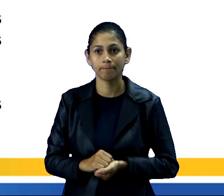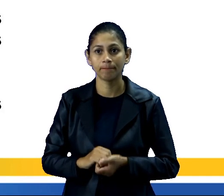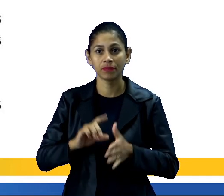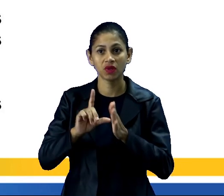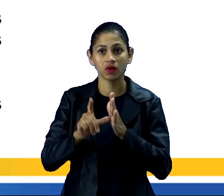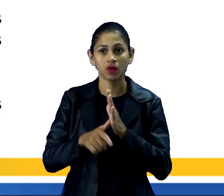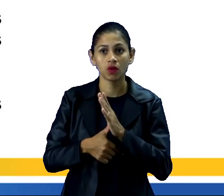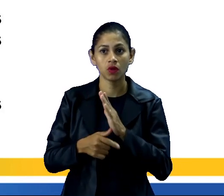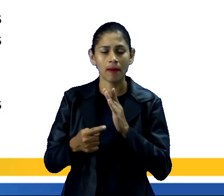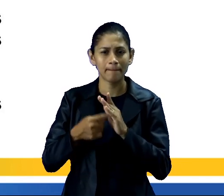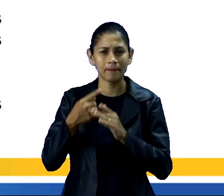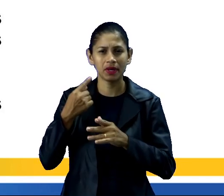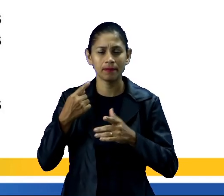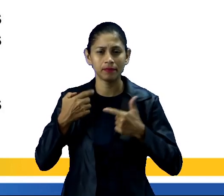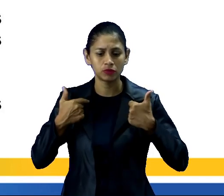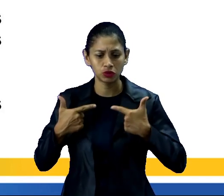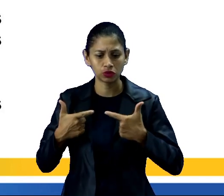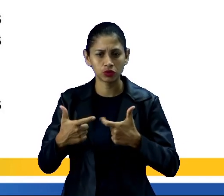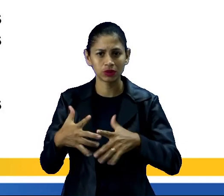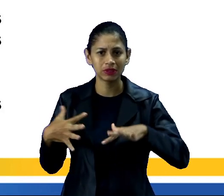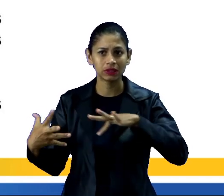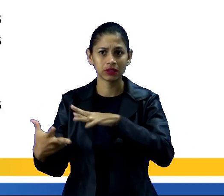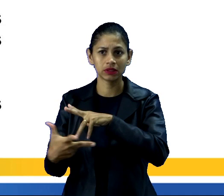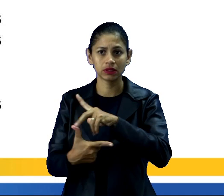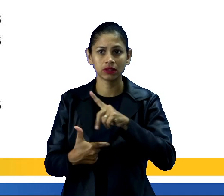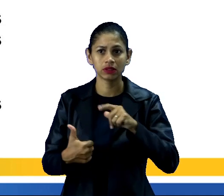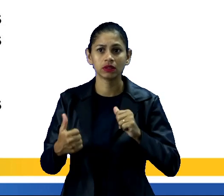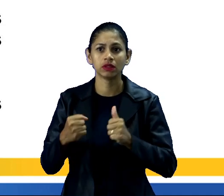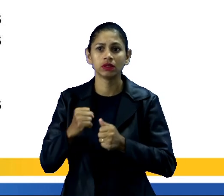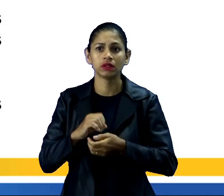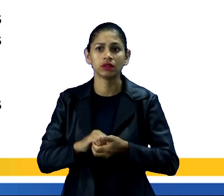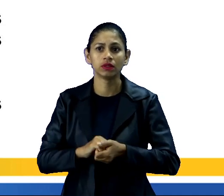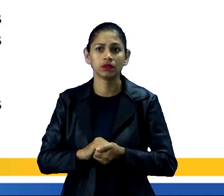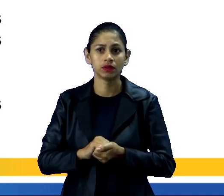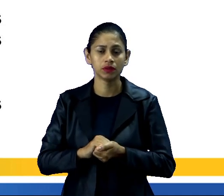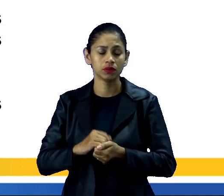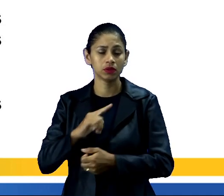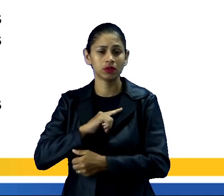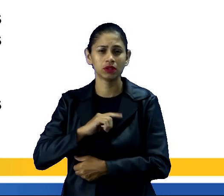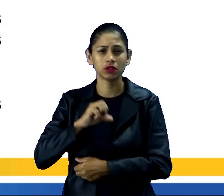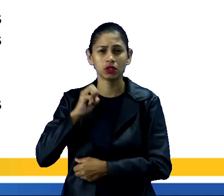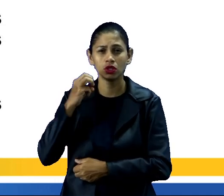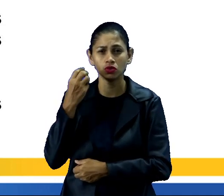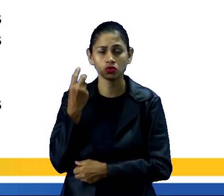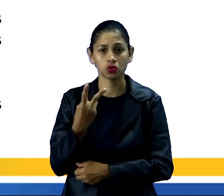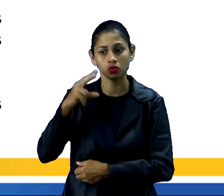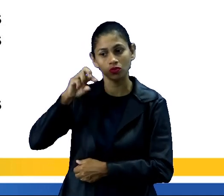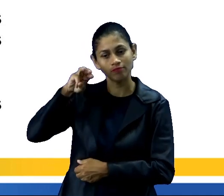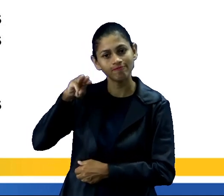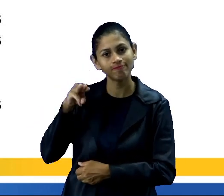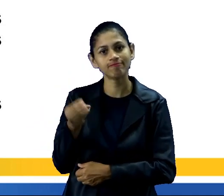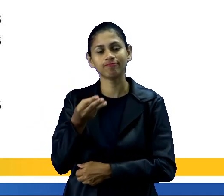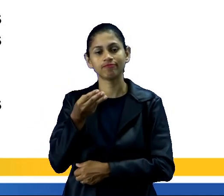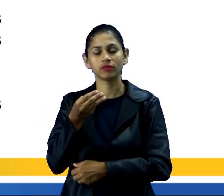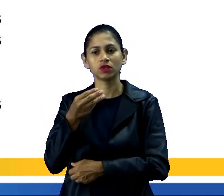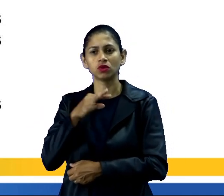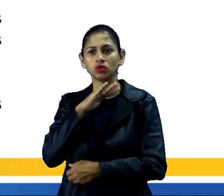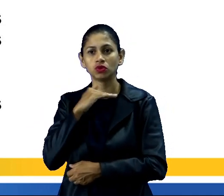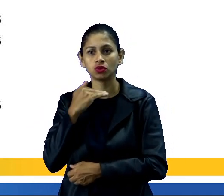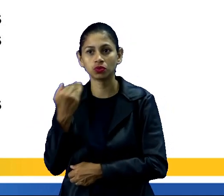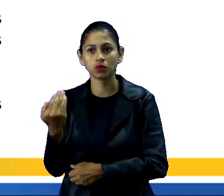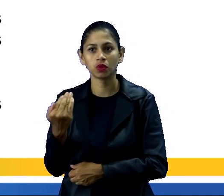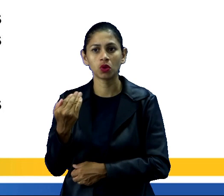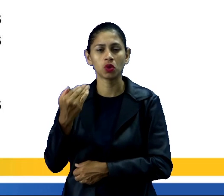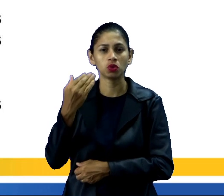Após a Primeira Guerra, né, a Alemanha tem aí cerca de 2 milhões de mortos, né, 4 milhões de feridos, e sobre a Alemanha,